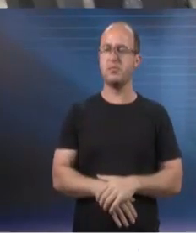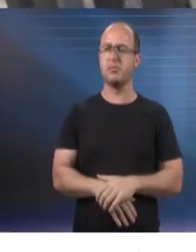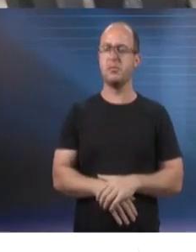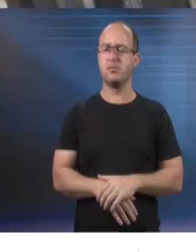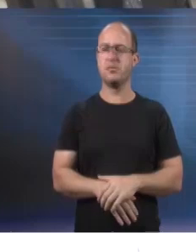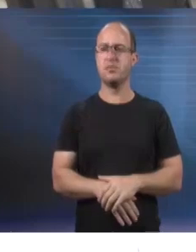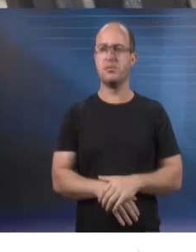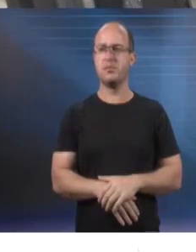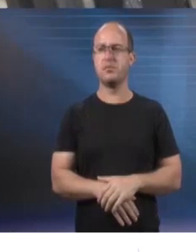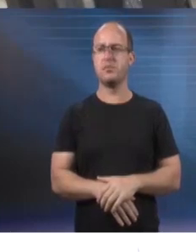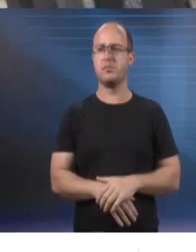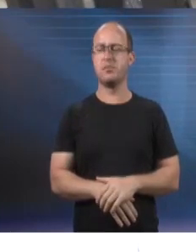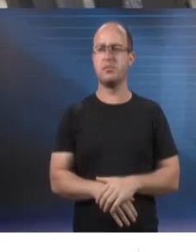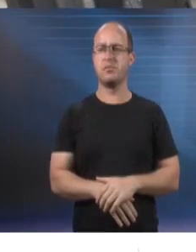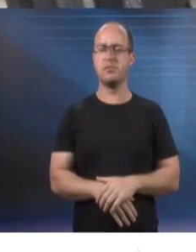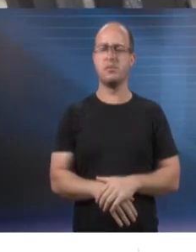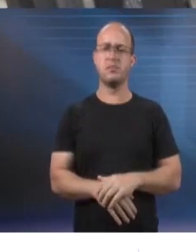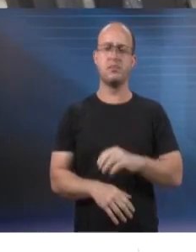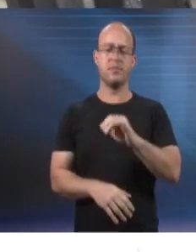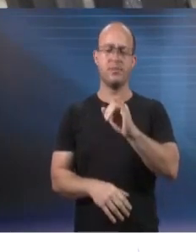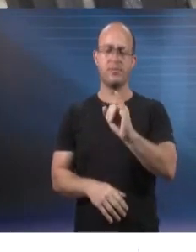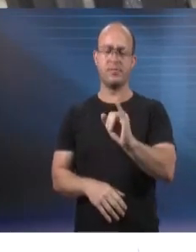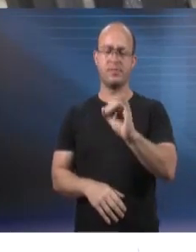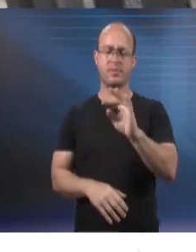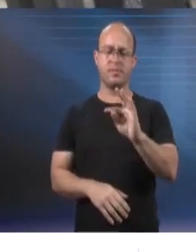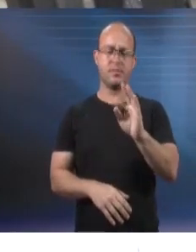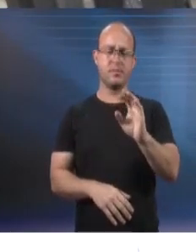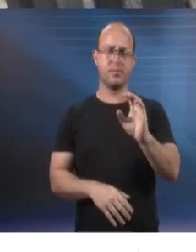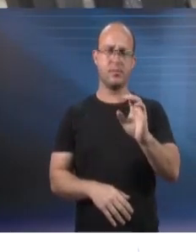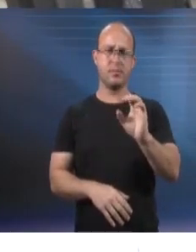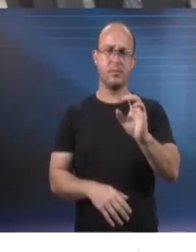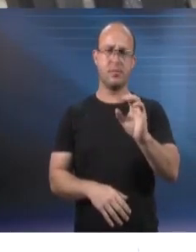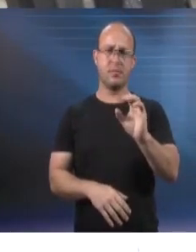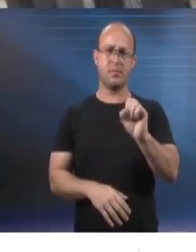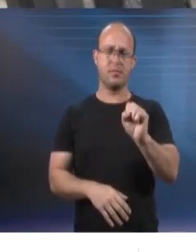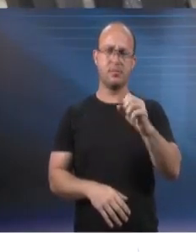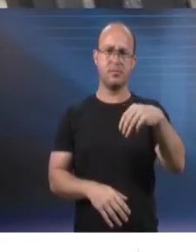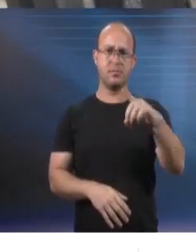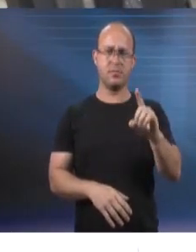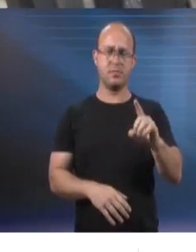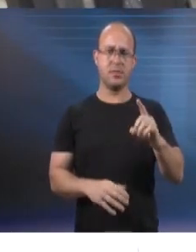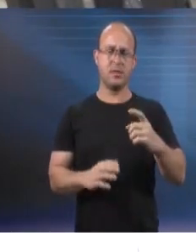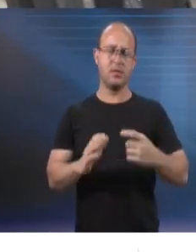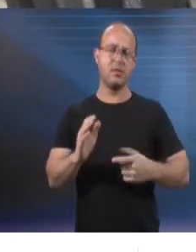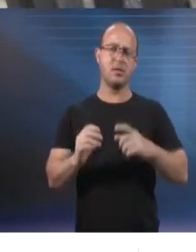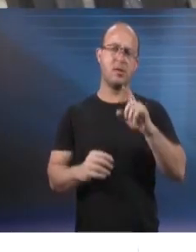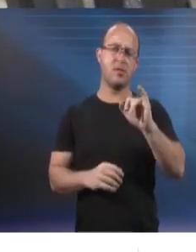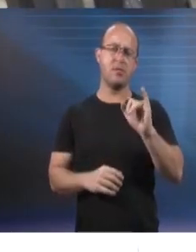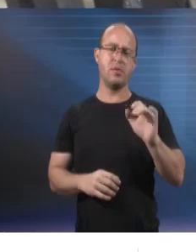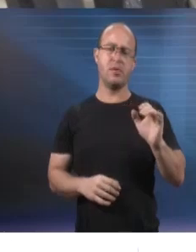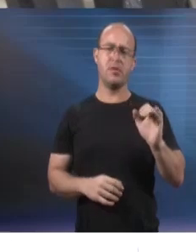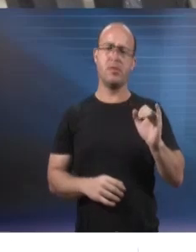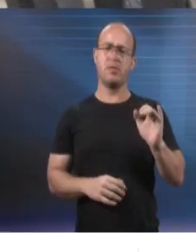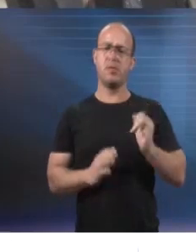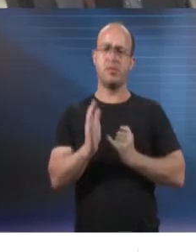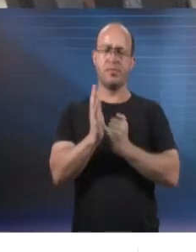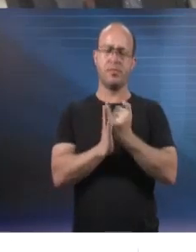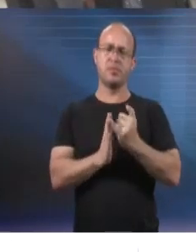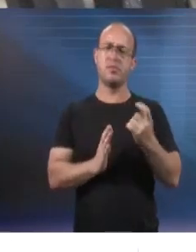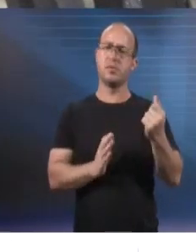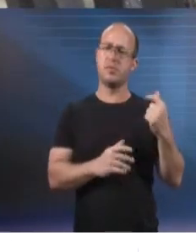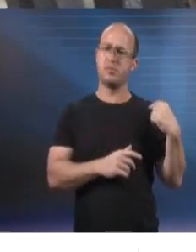Aumento do ITCMD, que é o Imposto sobre Herança. O Imposto sobre Herança, ele sempre foi, variou na média